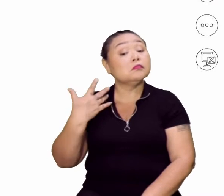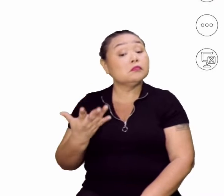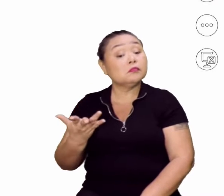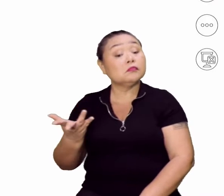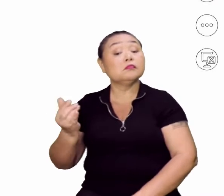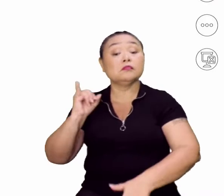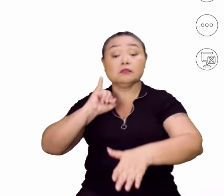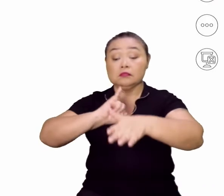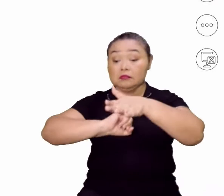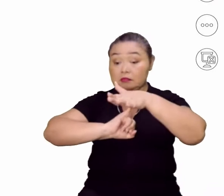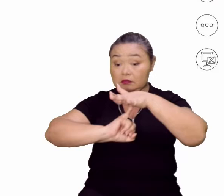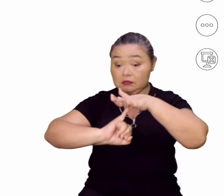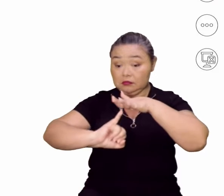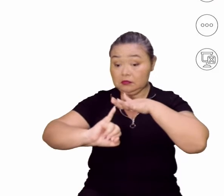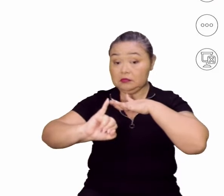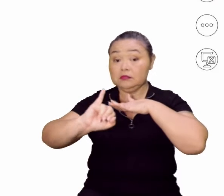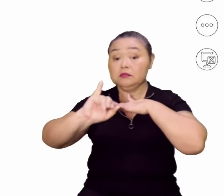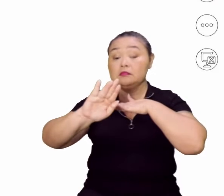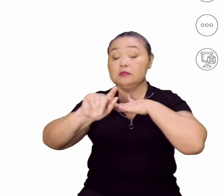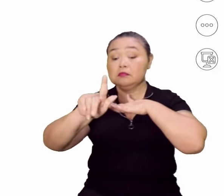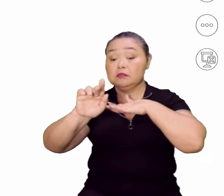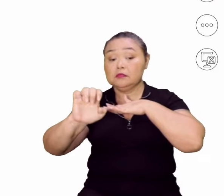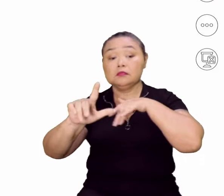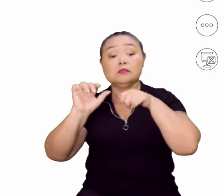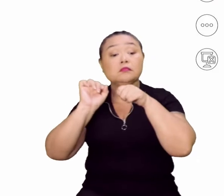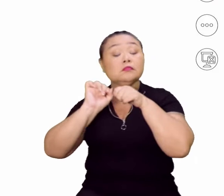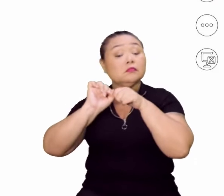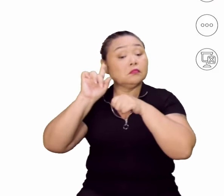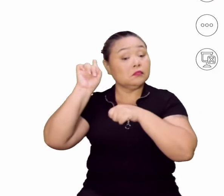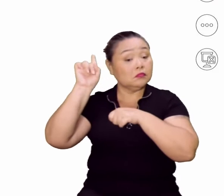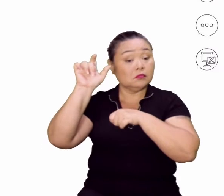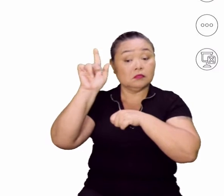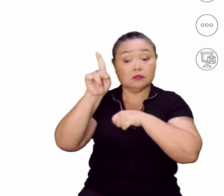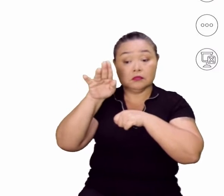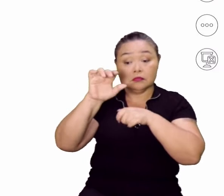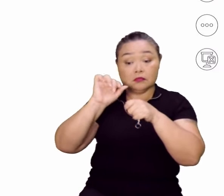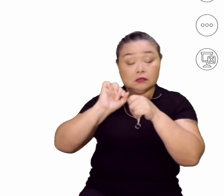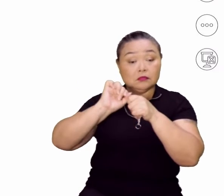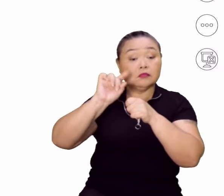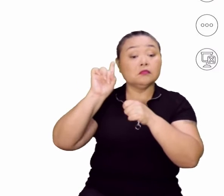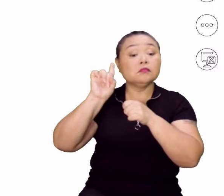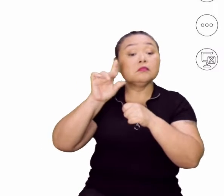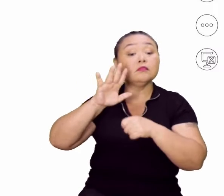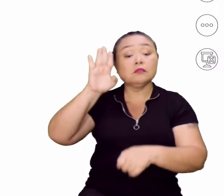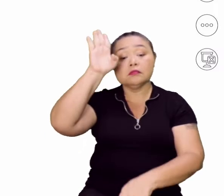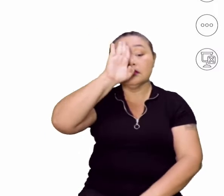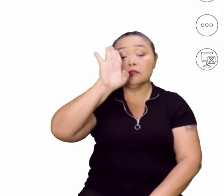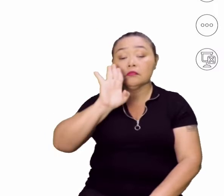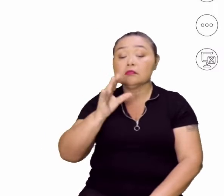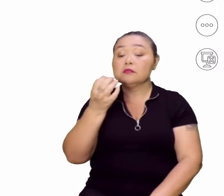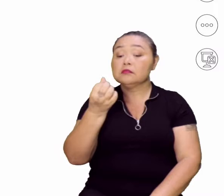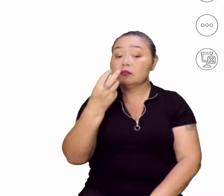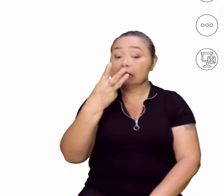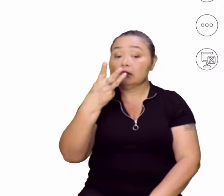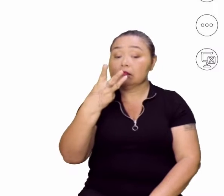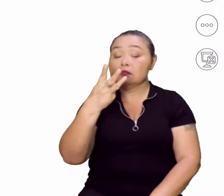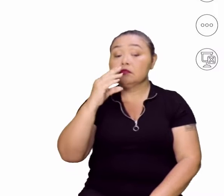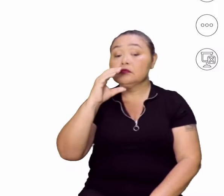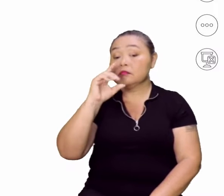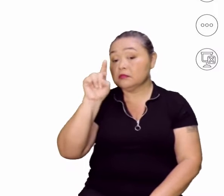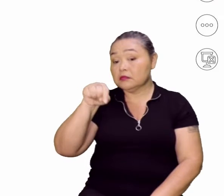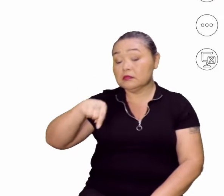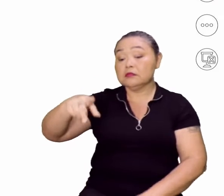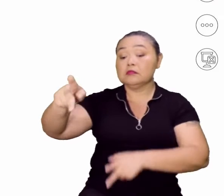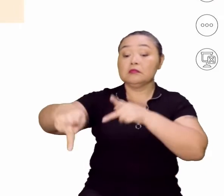E segundo o IBGE, a população economicamente ativa do Brasil compreende cerca de 63%